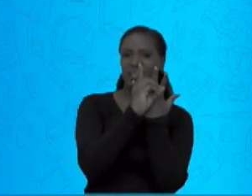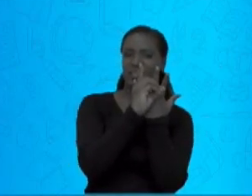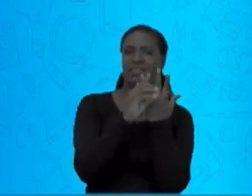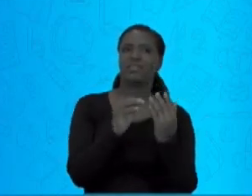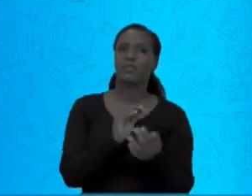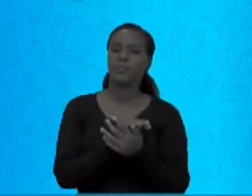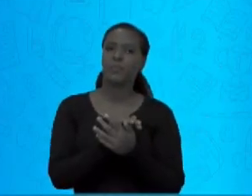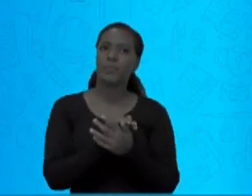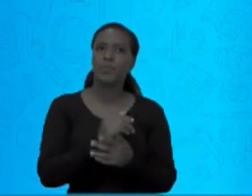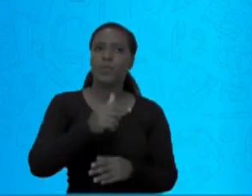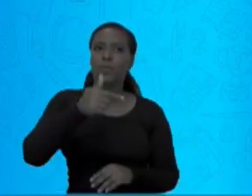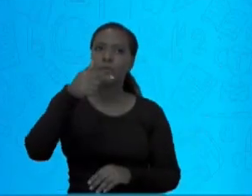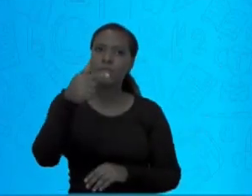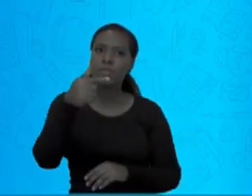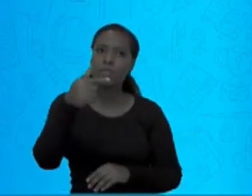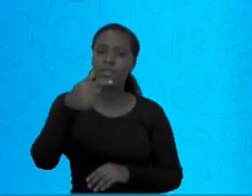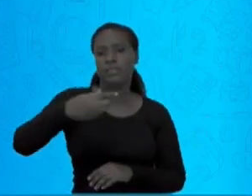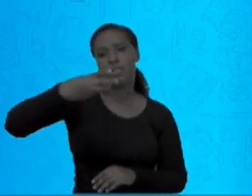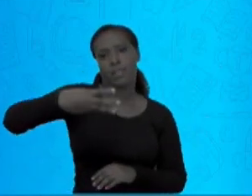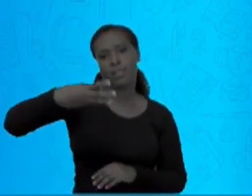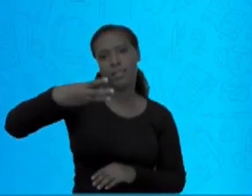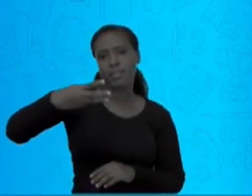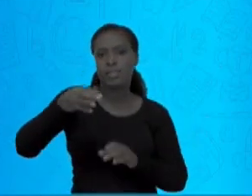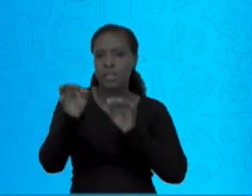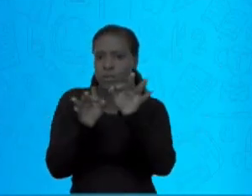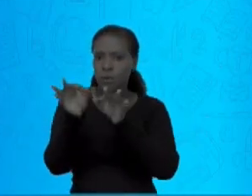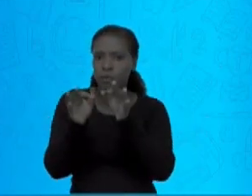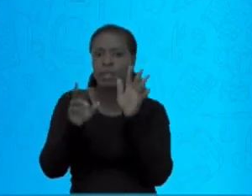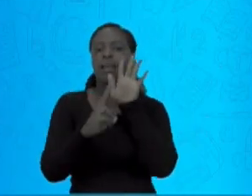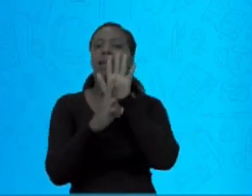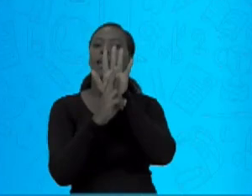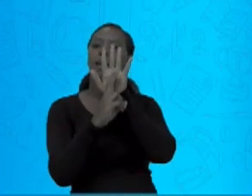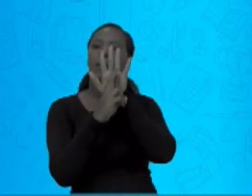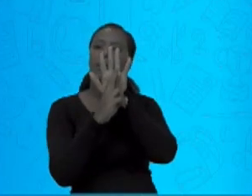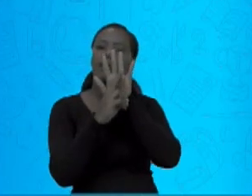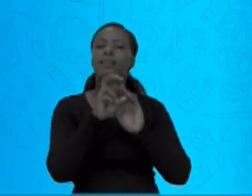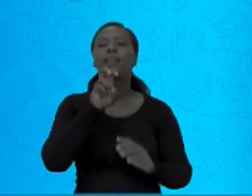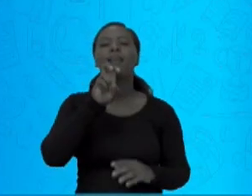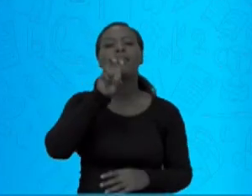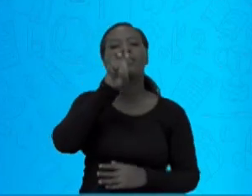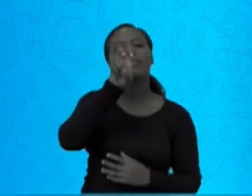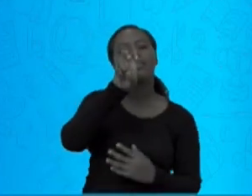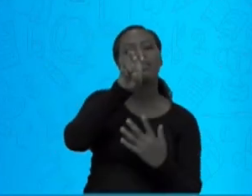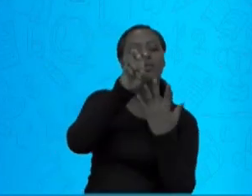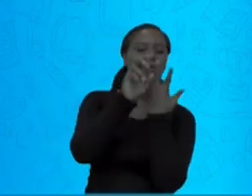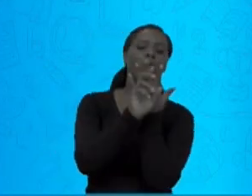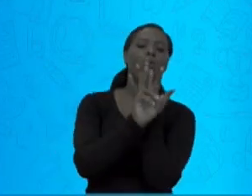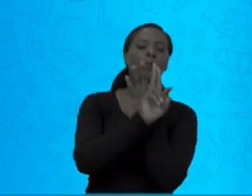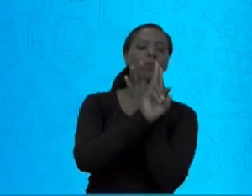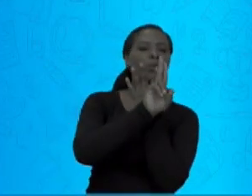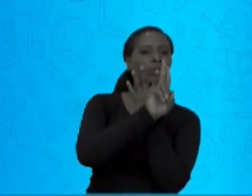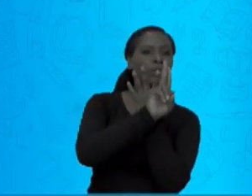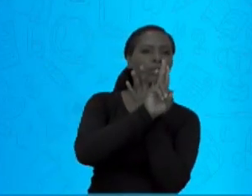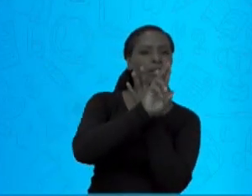centenas. O 5, quarta ordem, 5 unidades de milhar.